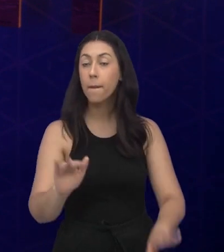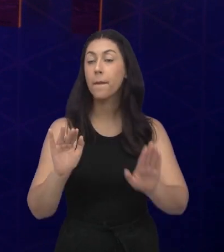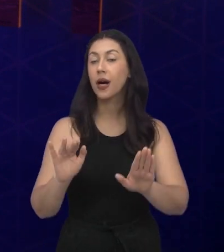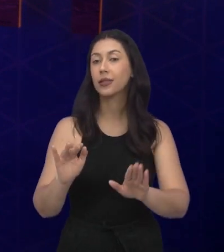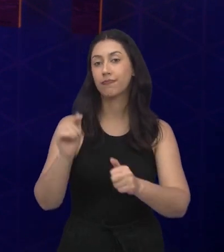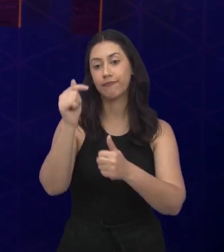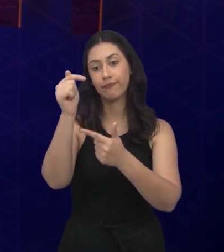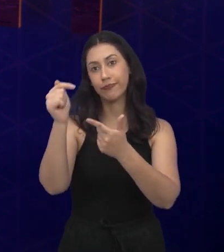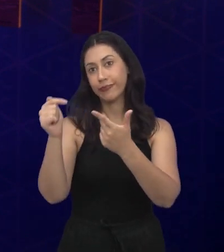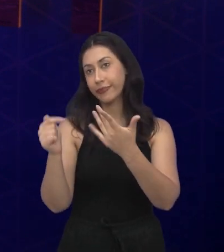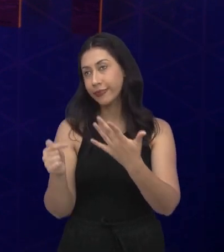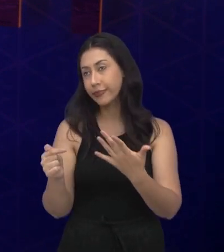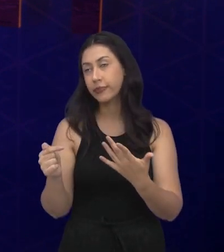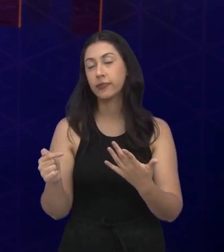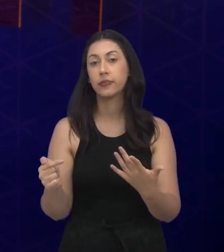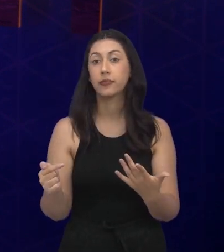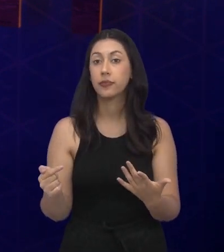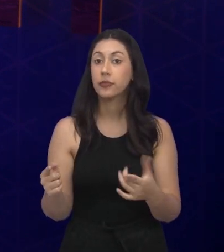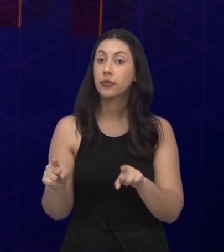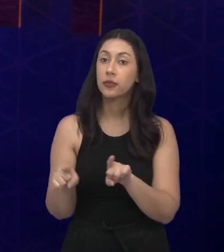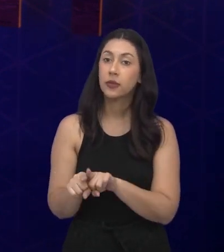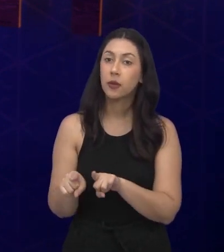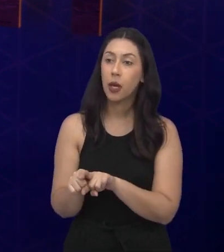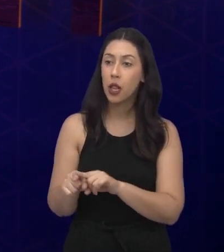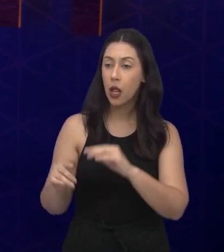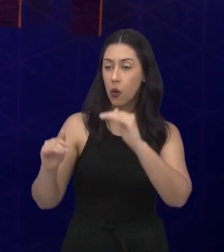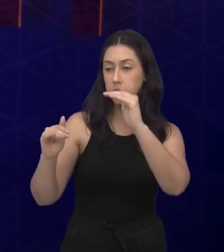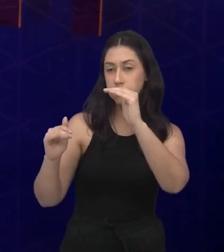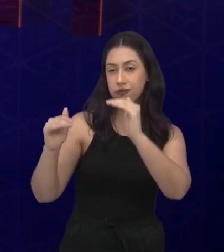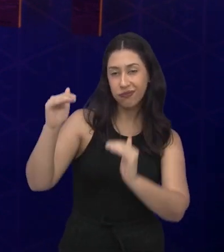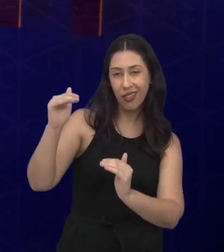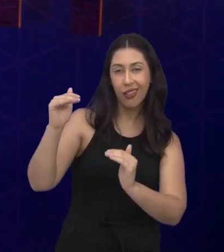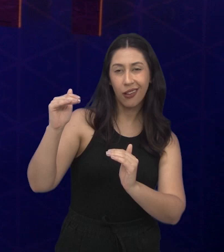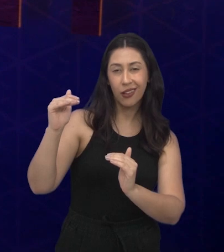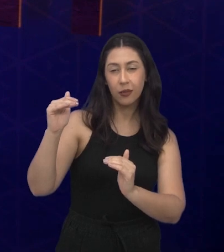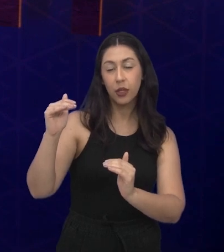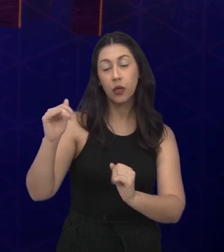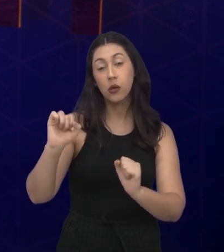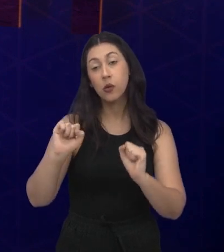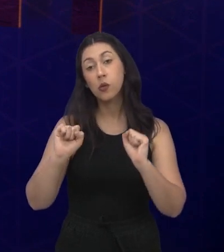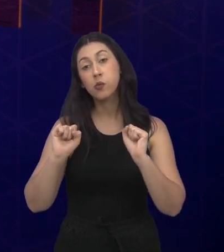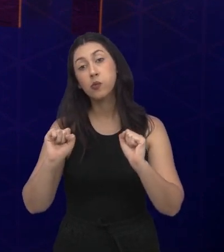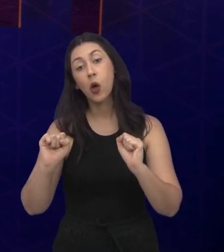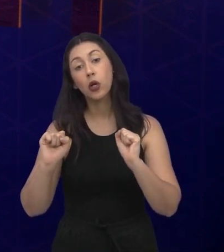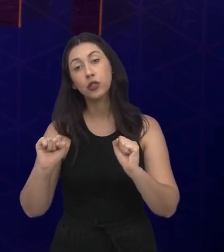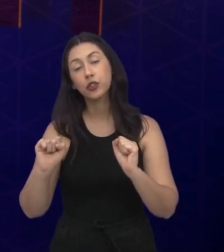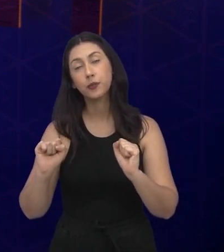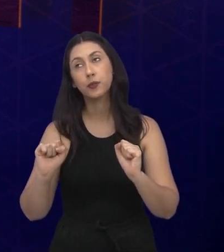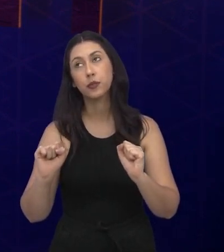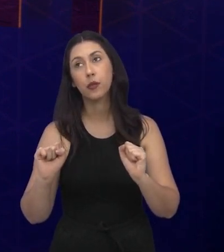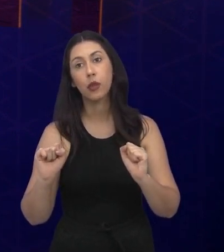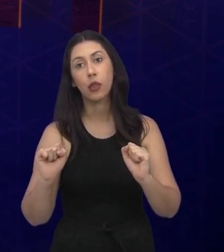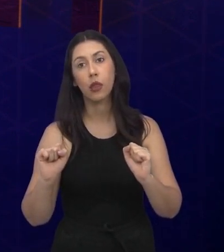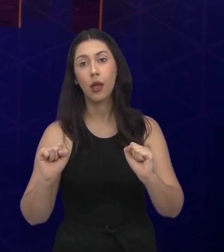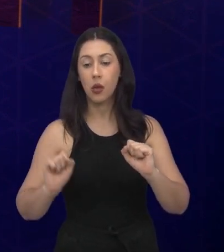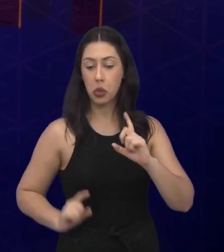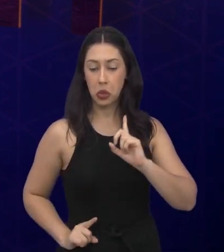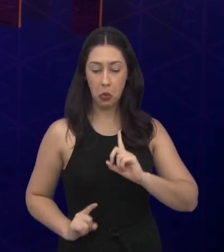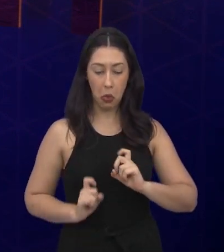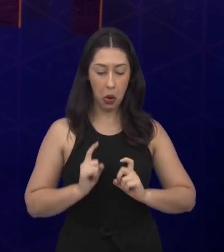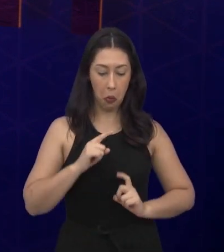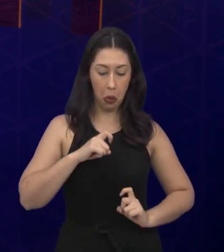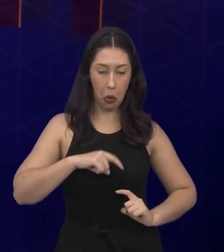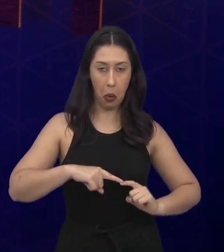outras questões também, né? A gente tem desequilibra totalmente, né? pode aumentar um tipo